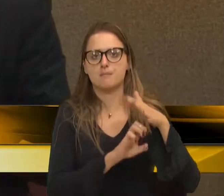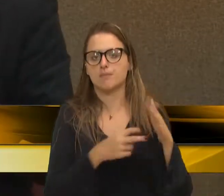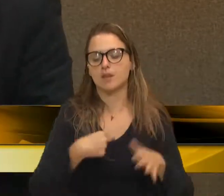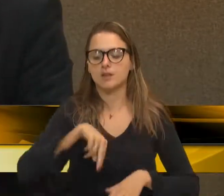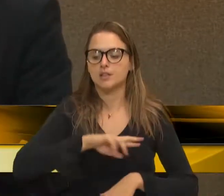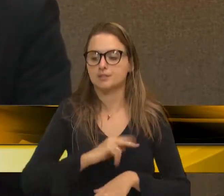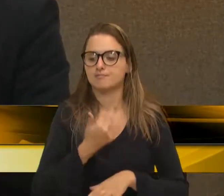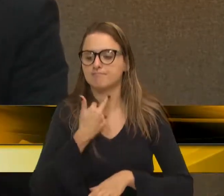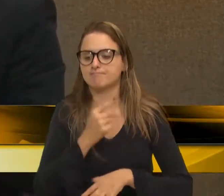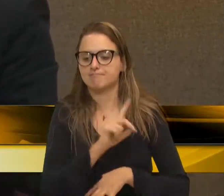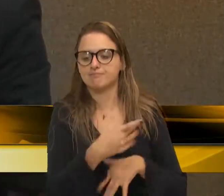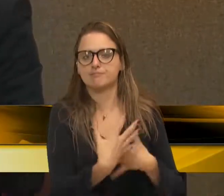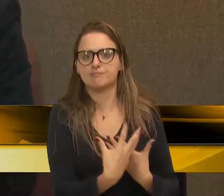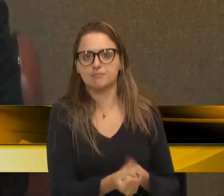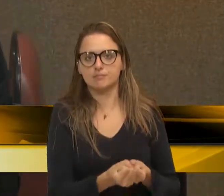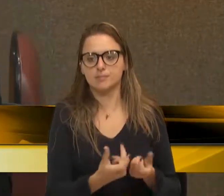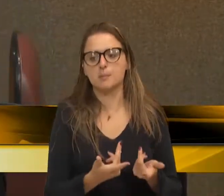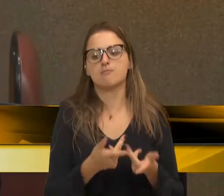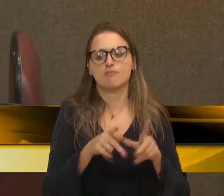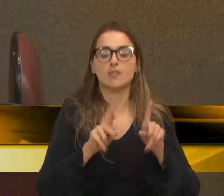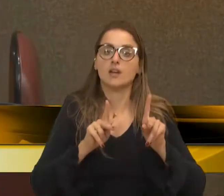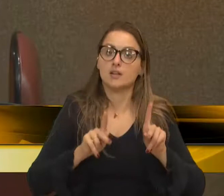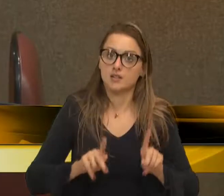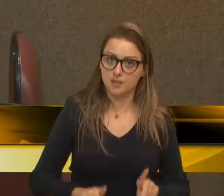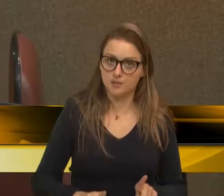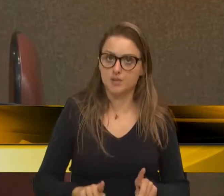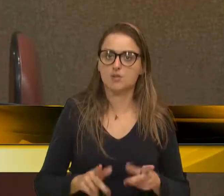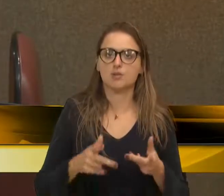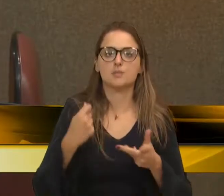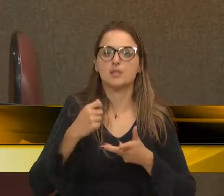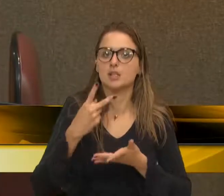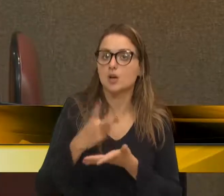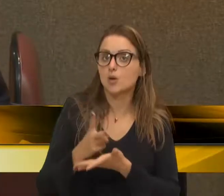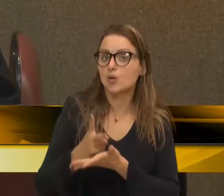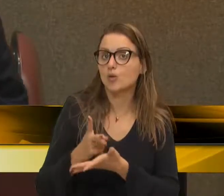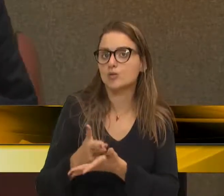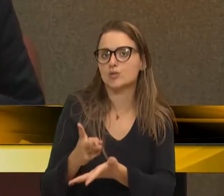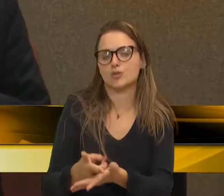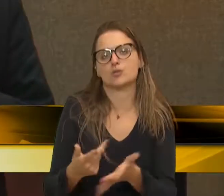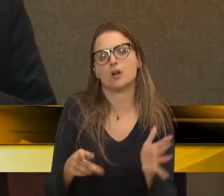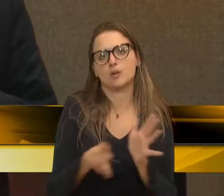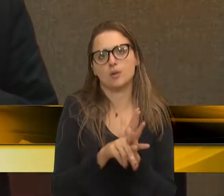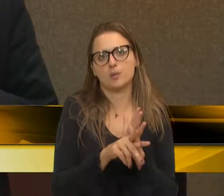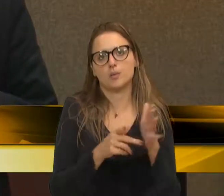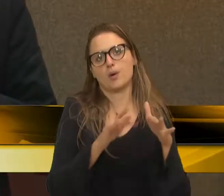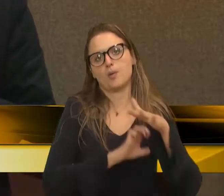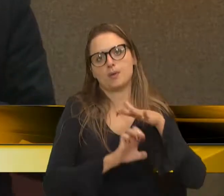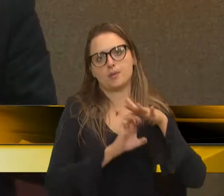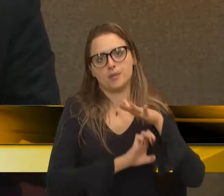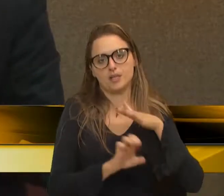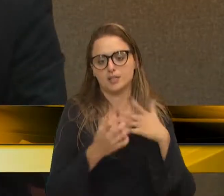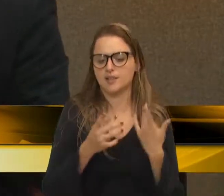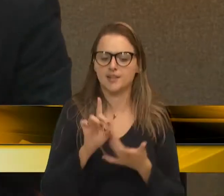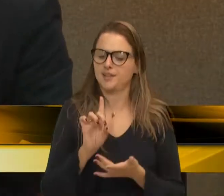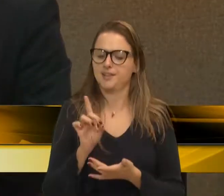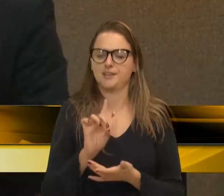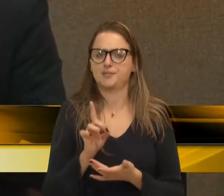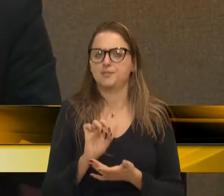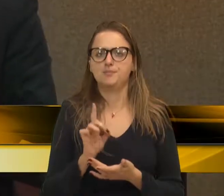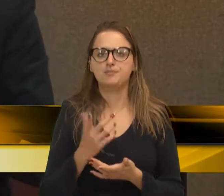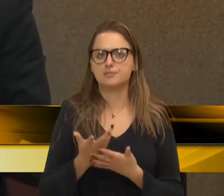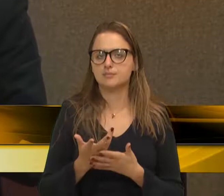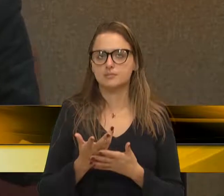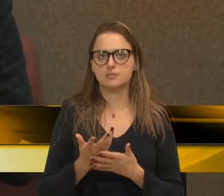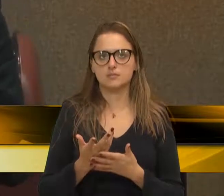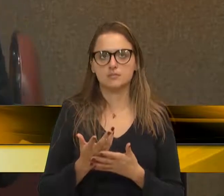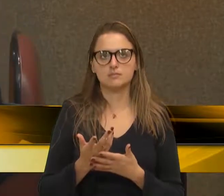vezes, de que aquelas pessoas continuem com o seu negócio. Não é por causa, muitas vezes,